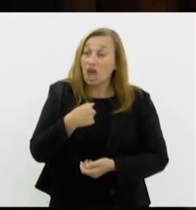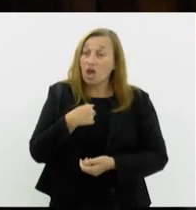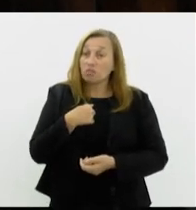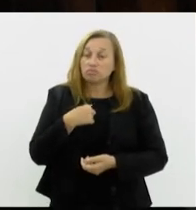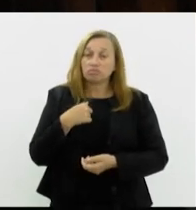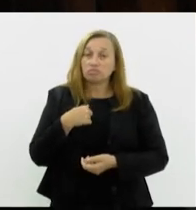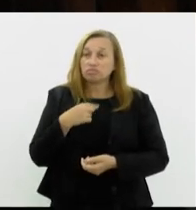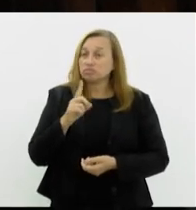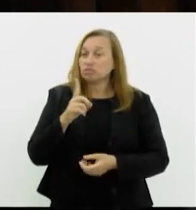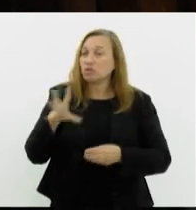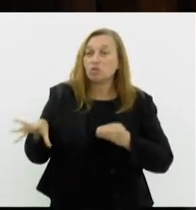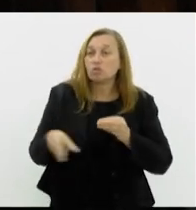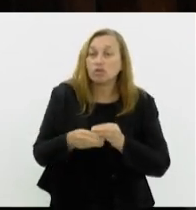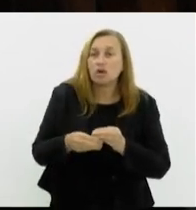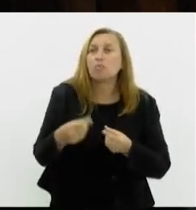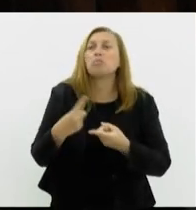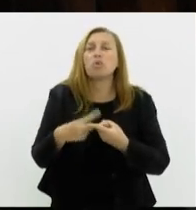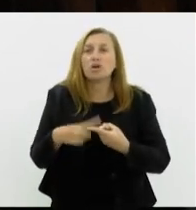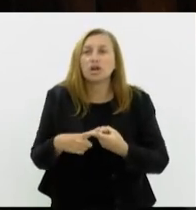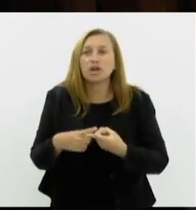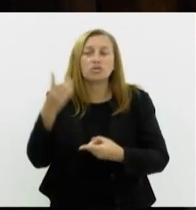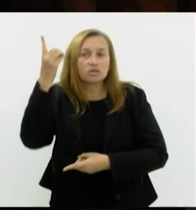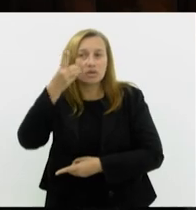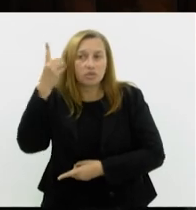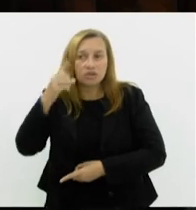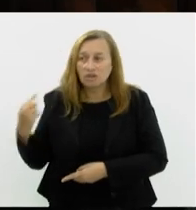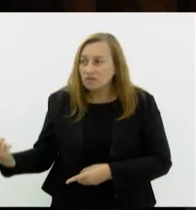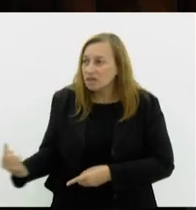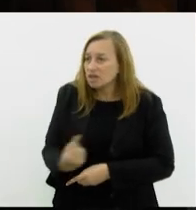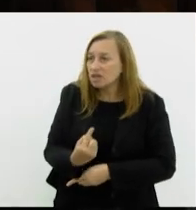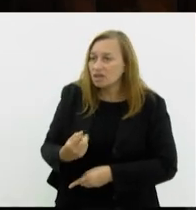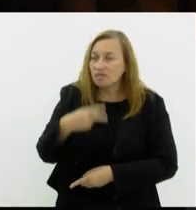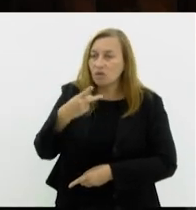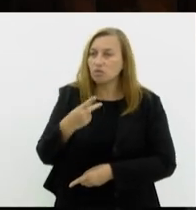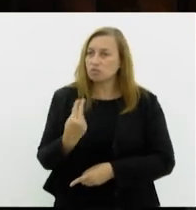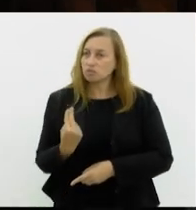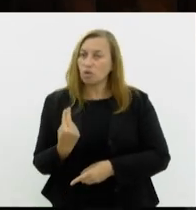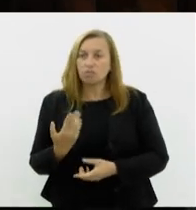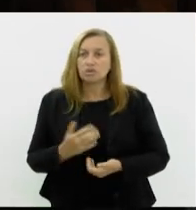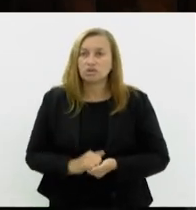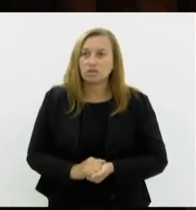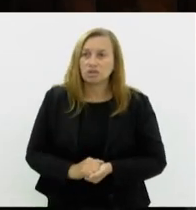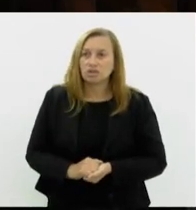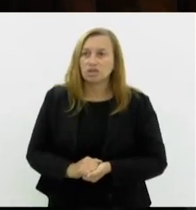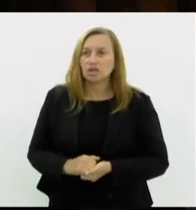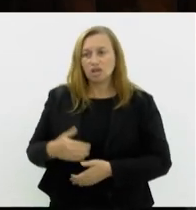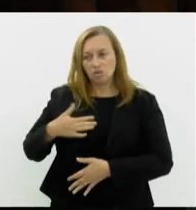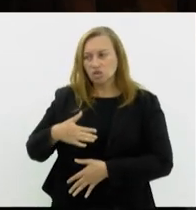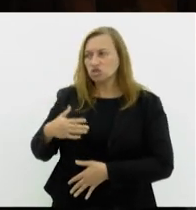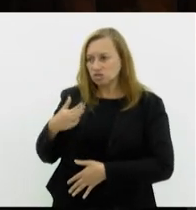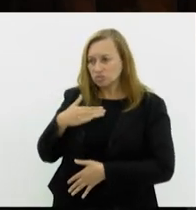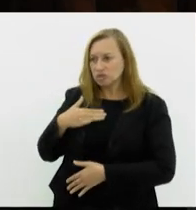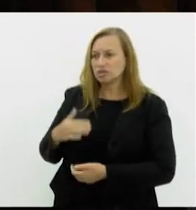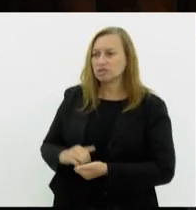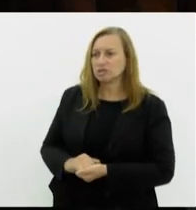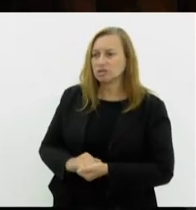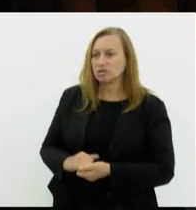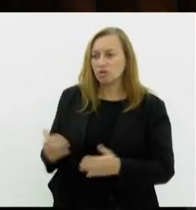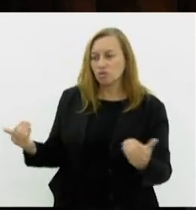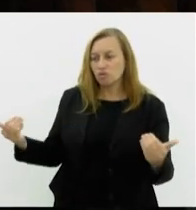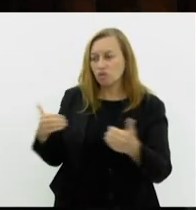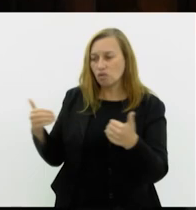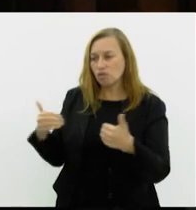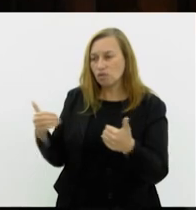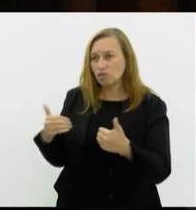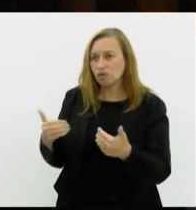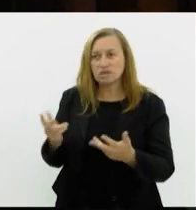deles. Por que que o deputado veio aqui e falou de mim? Ele tem essa obsessão comigo. Mas não é dessa natureza que vocês